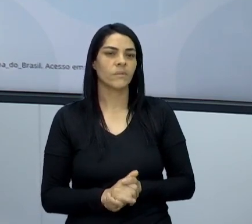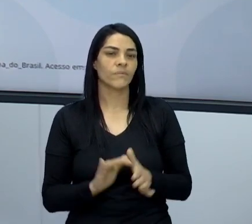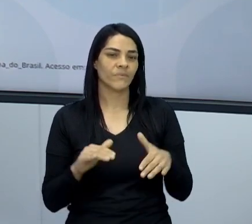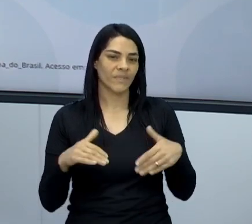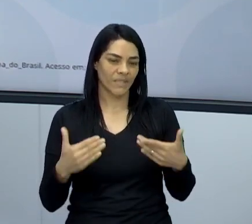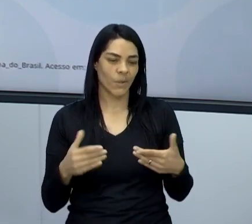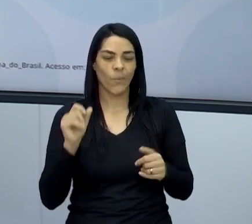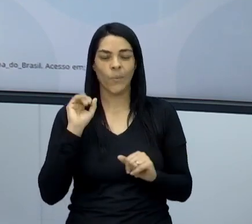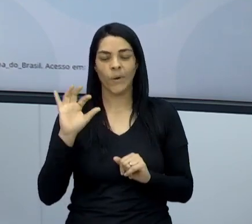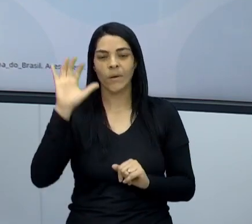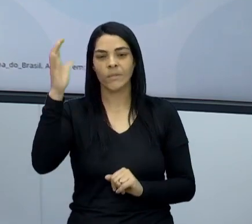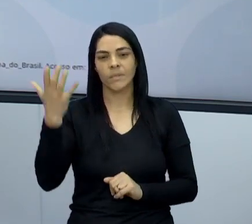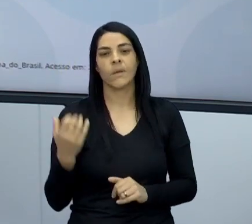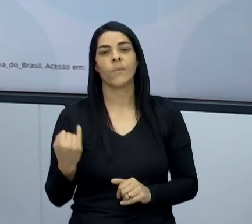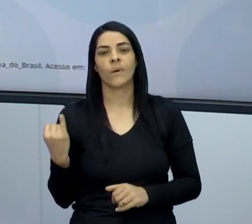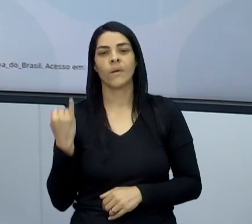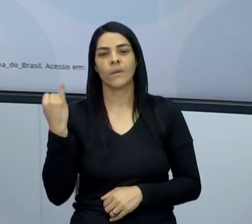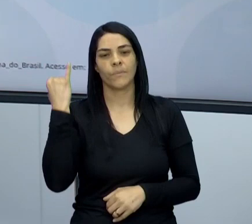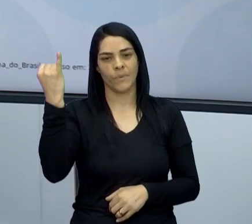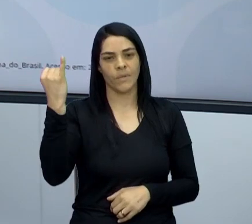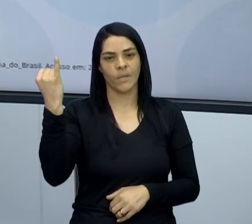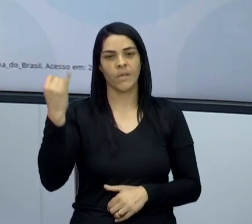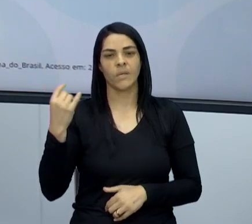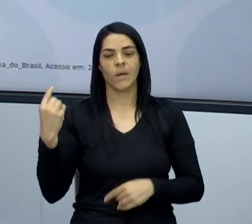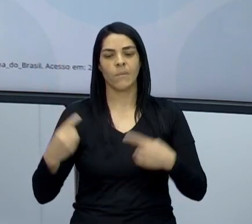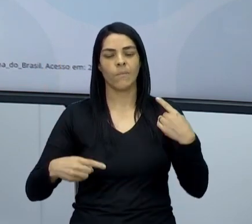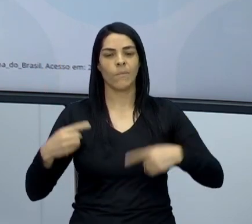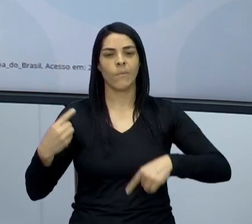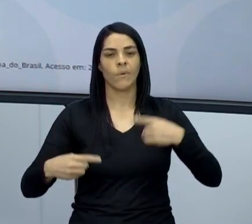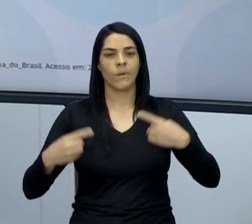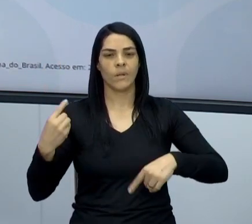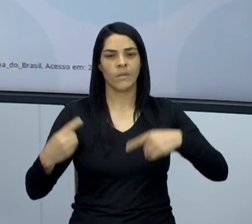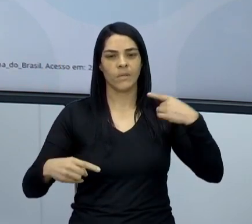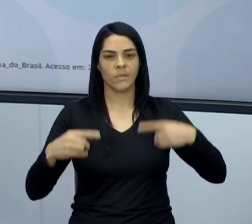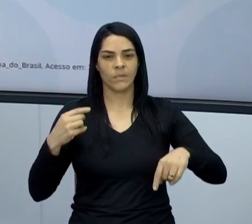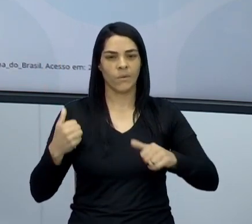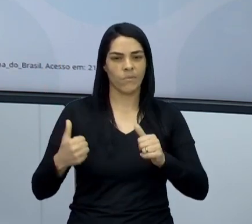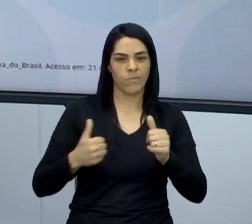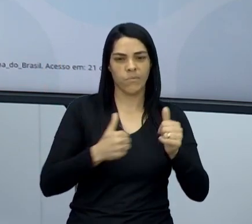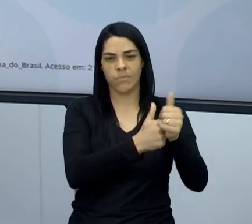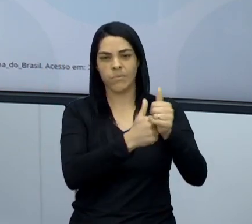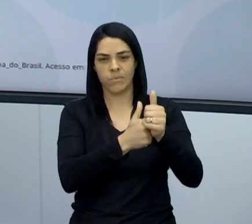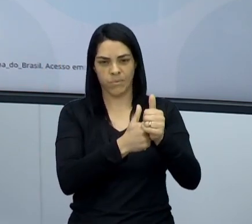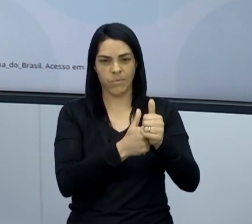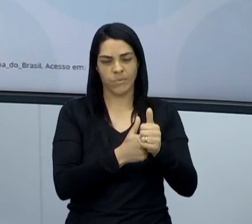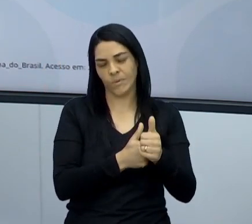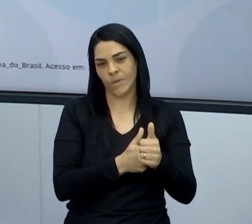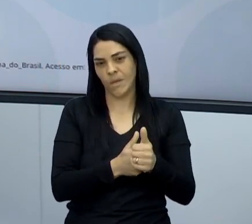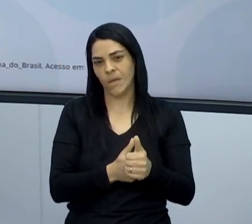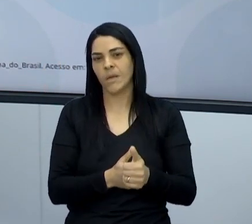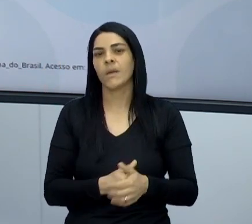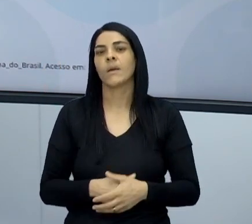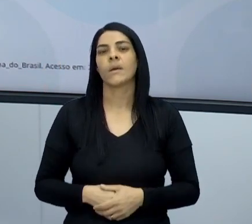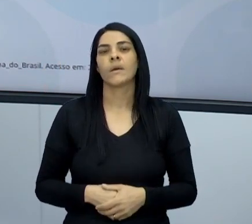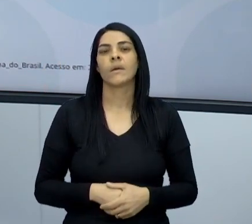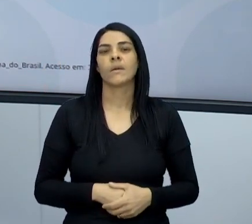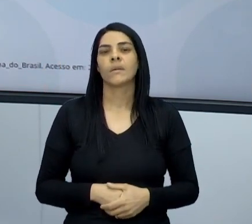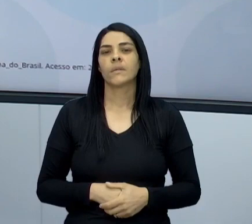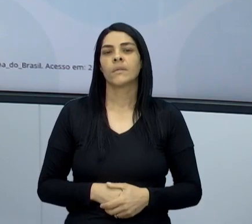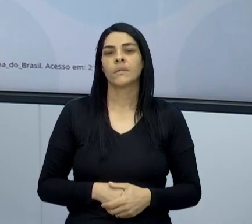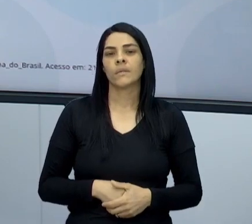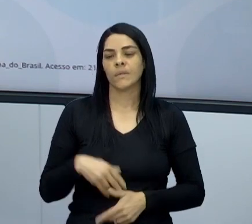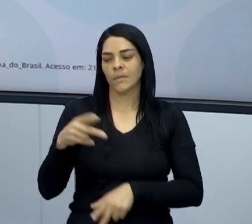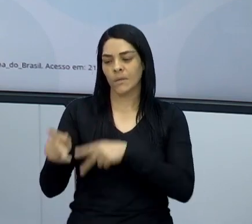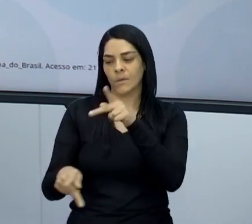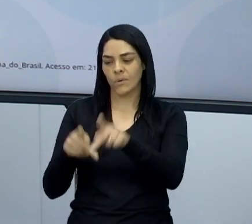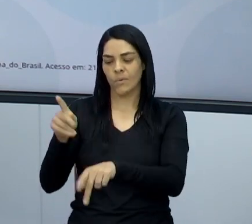o que acontece? É importante essa política de aproximação que os norte-americanos fazem com a América do Sul,